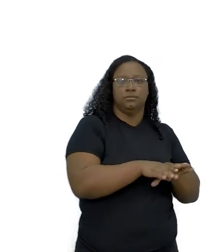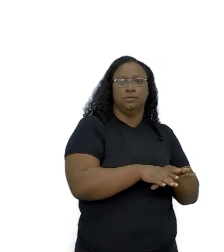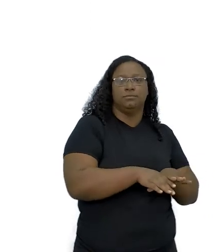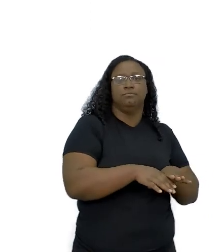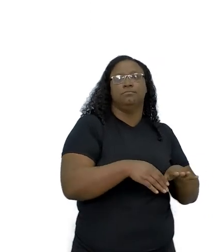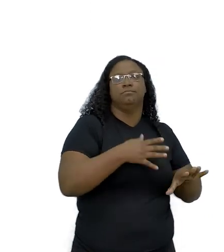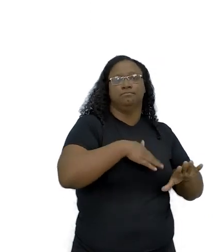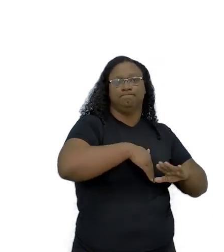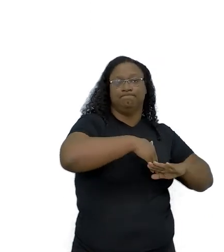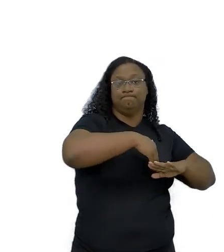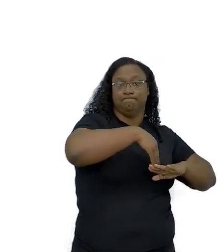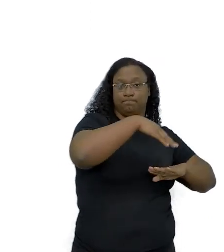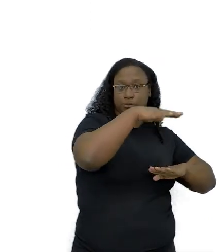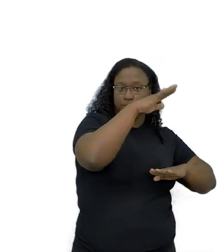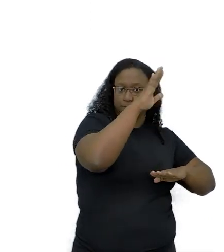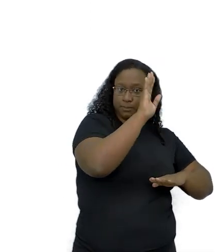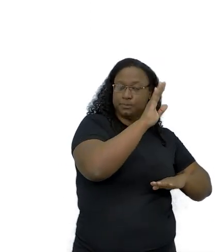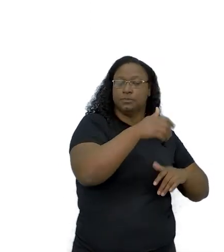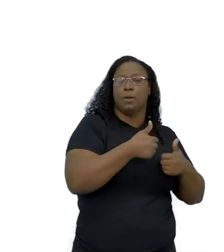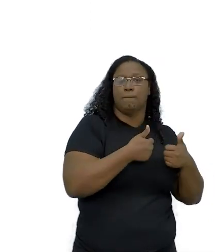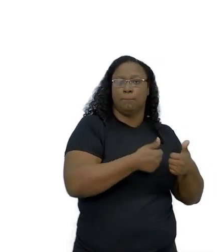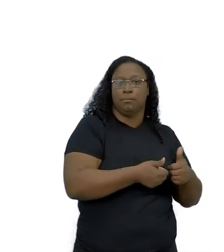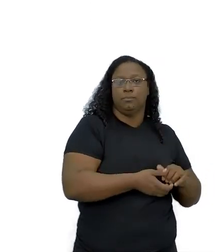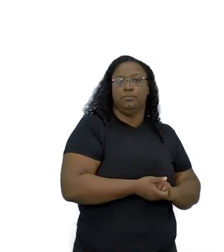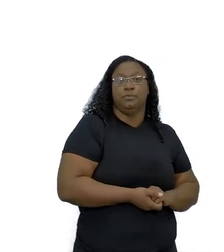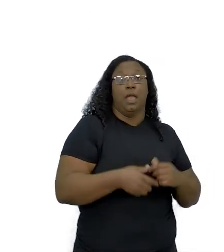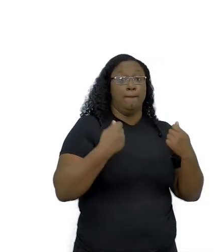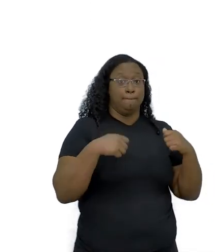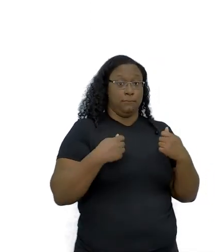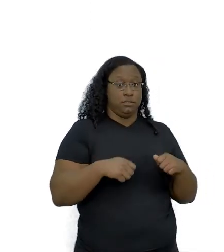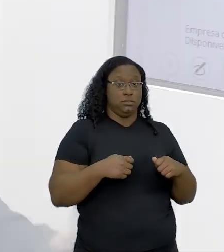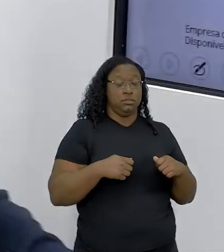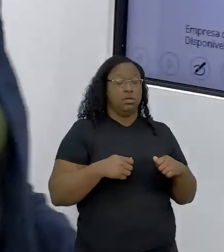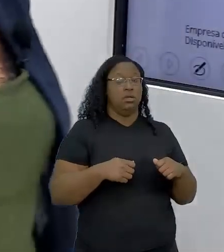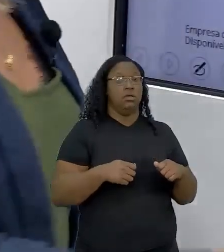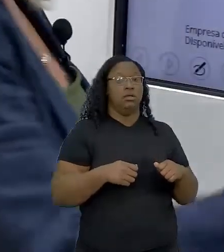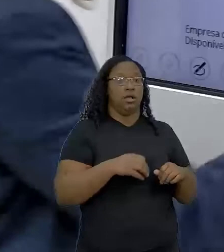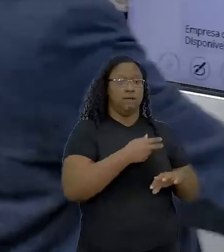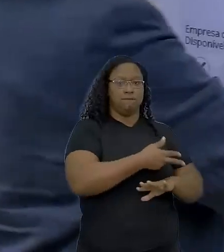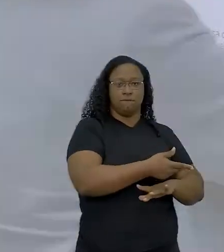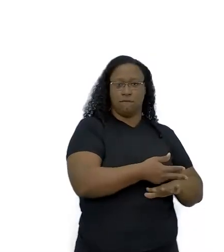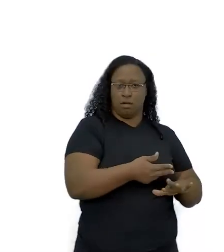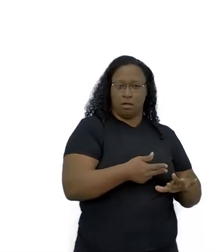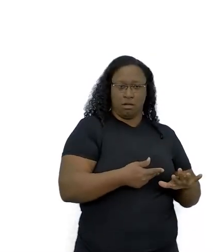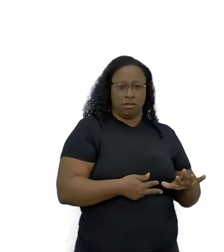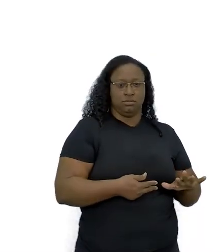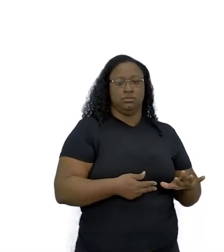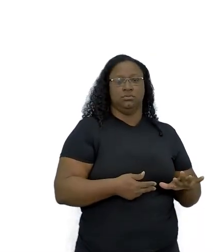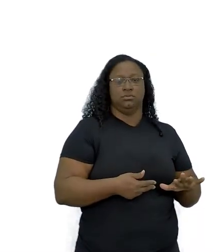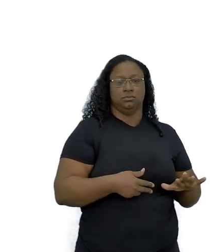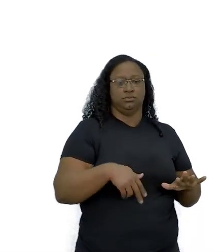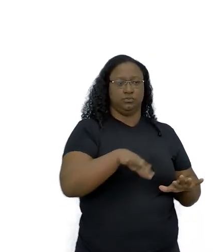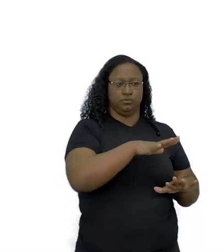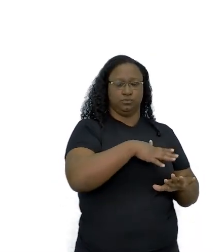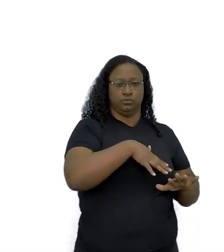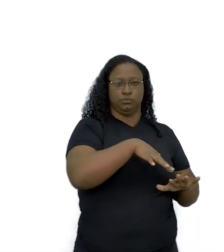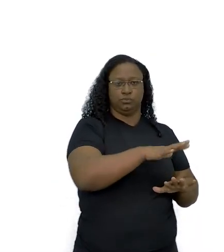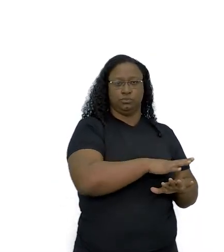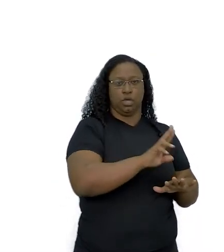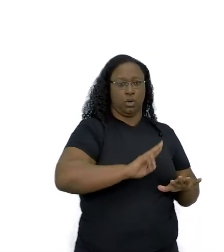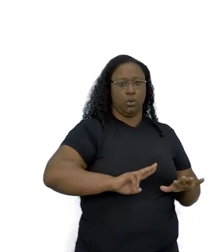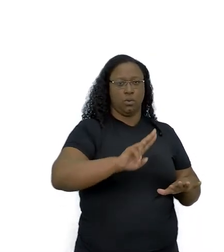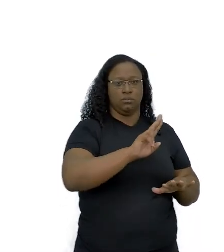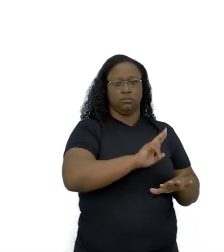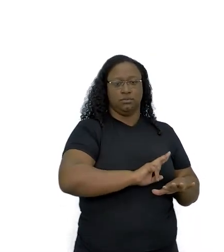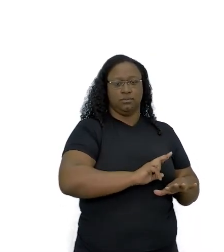país continue aí atendendo. A gente já viu que é necessário ter uma variedade, né? A gente precisa ter uma variedade de recursos. A maior